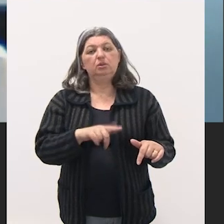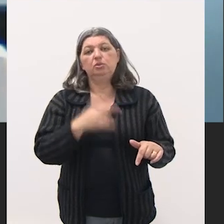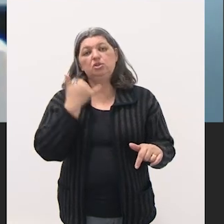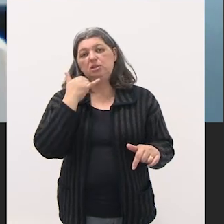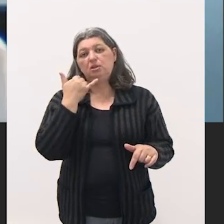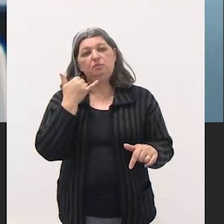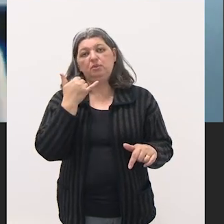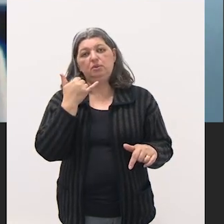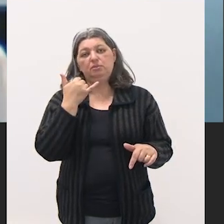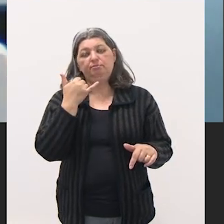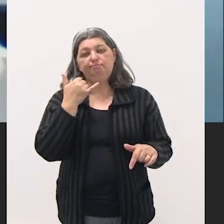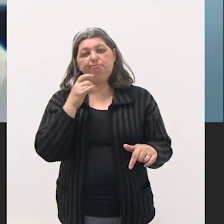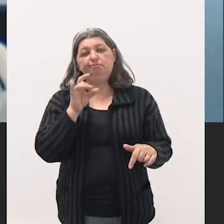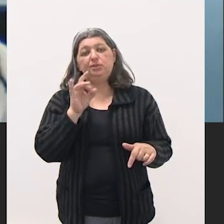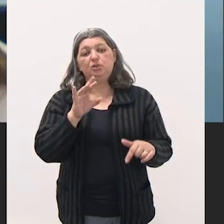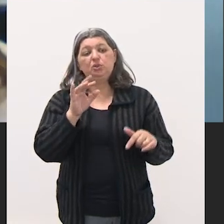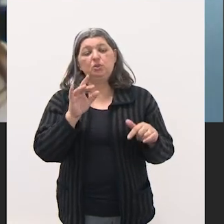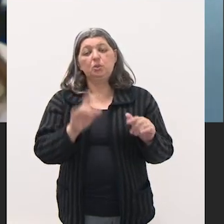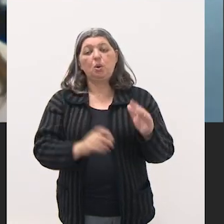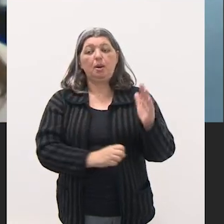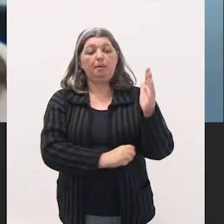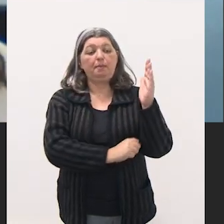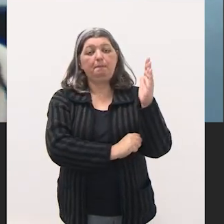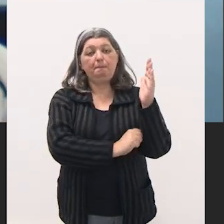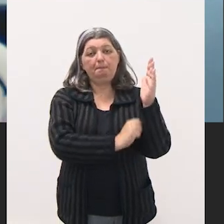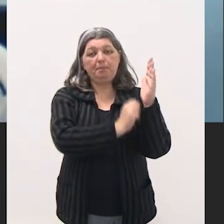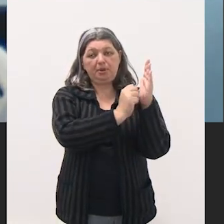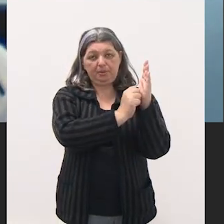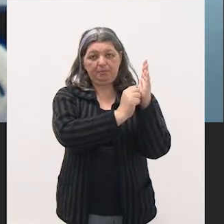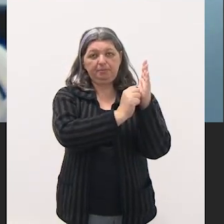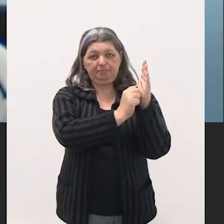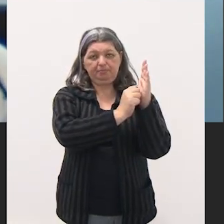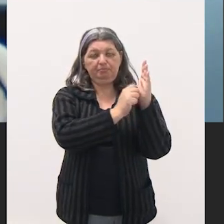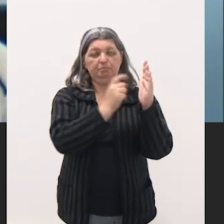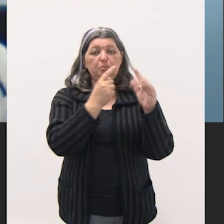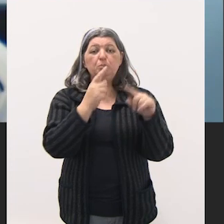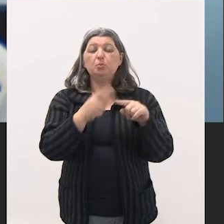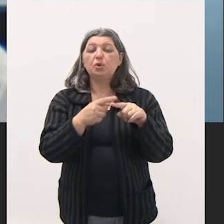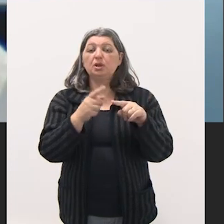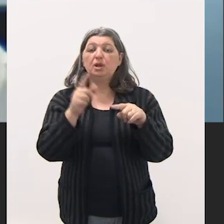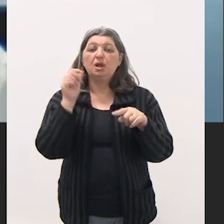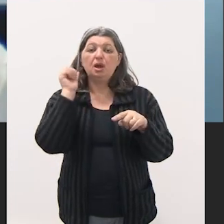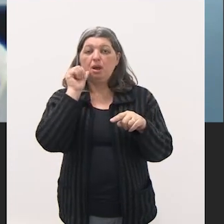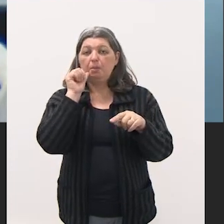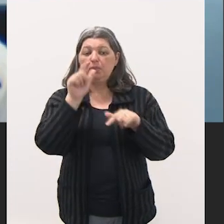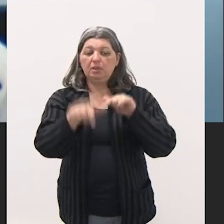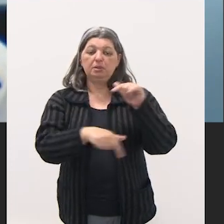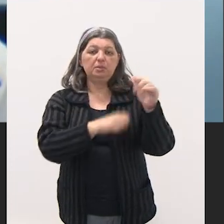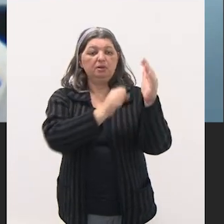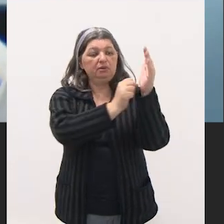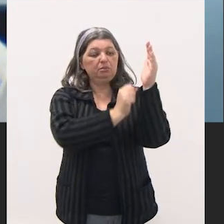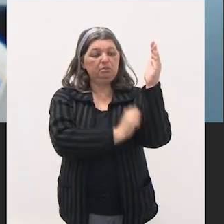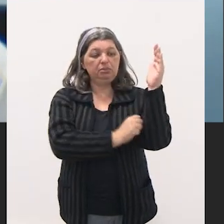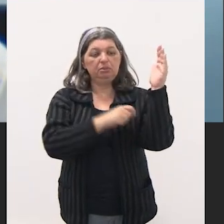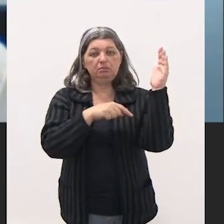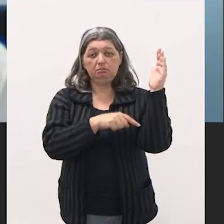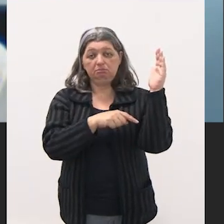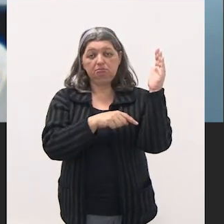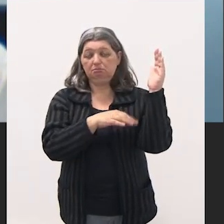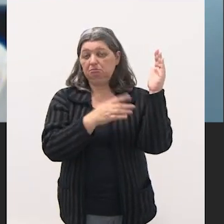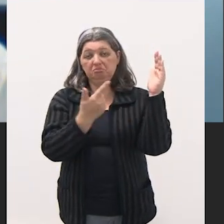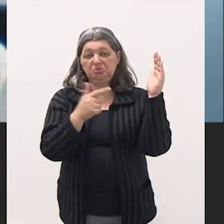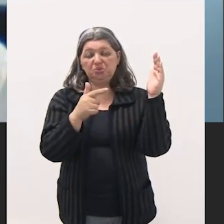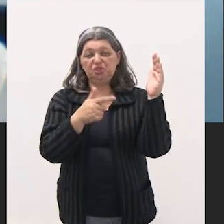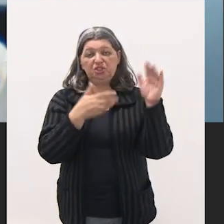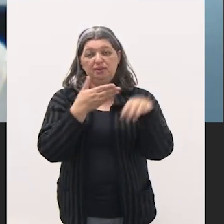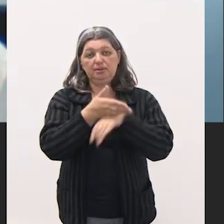andar de cima. Então, aonde ela trabalhava, que era no andar de baixo, não tinha acesso ao